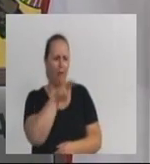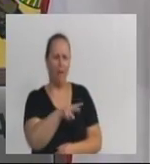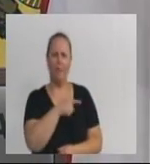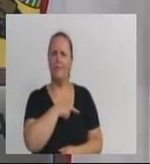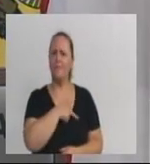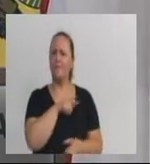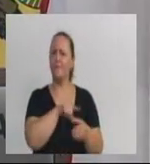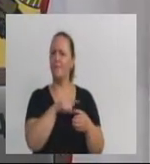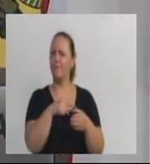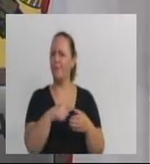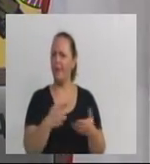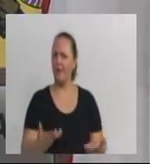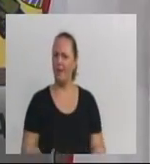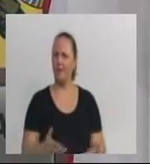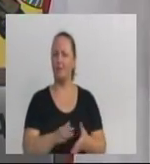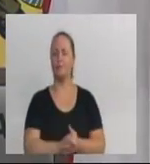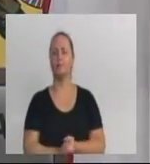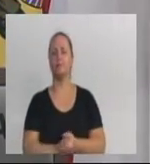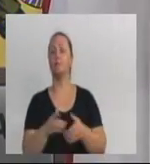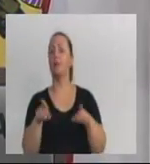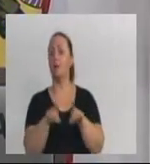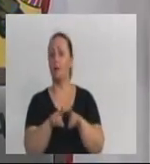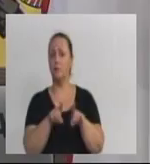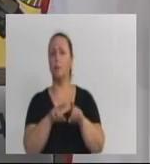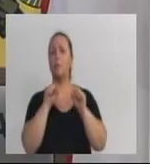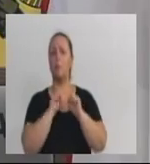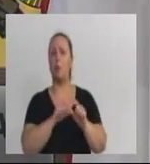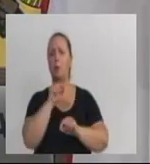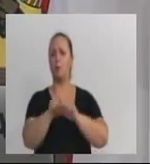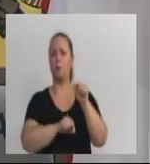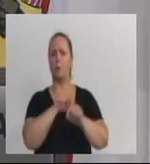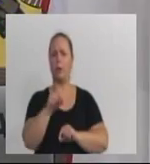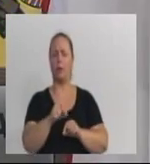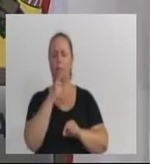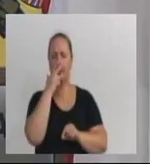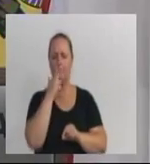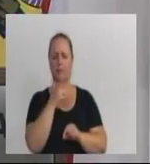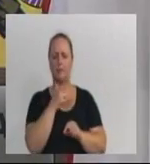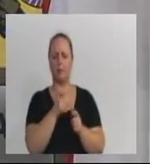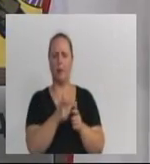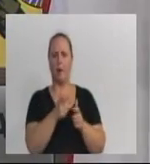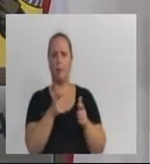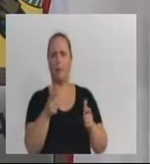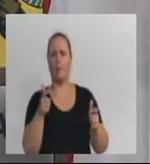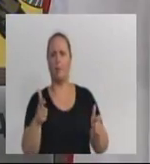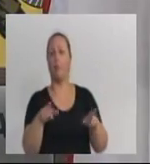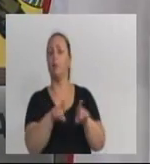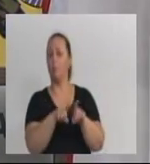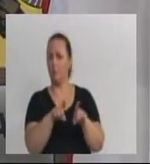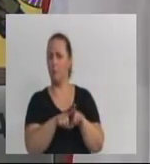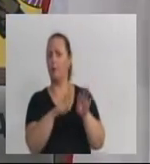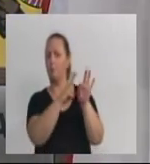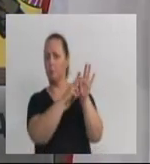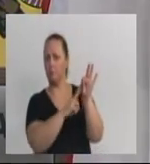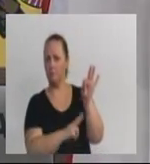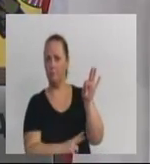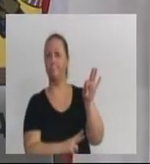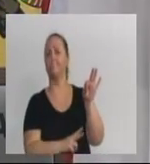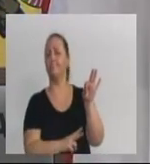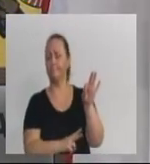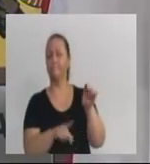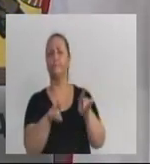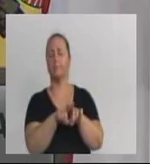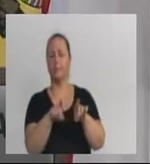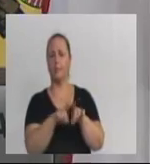e um espaço de criação, inclusive, de aglomeração e de acomodação do próprio mosquito da dengue, do